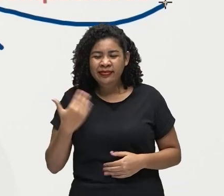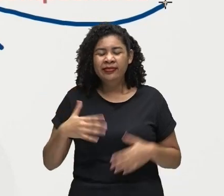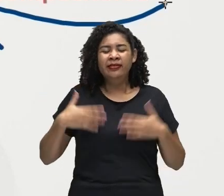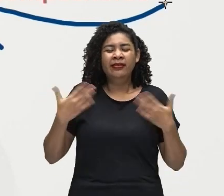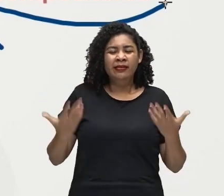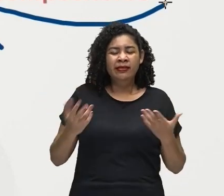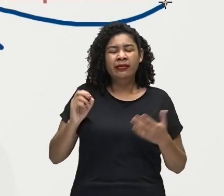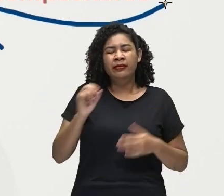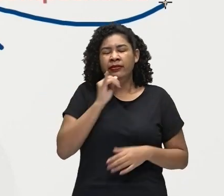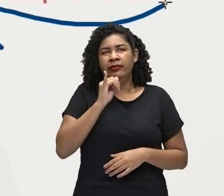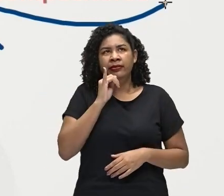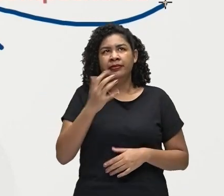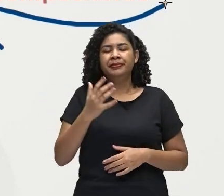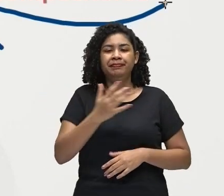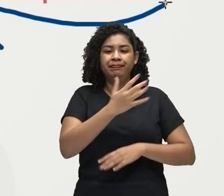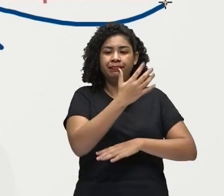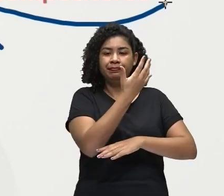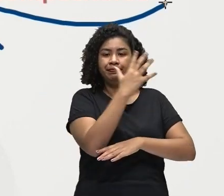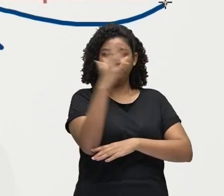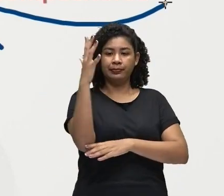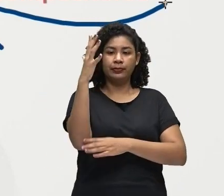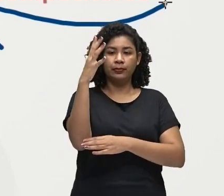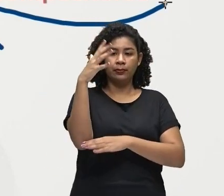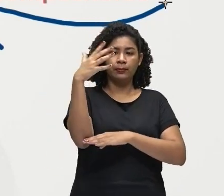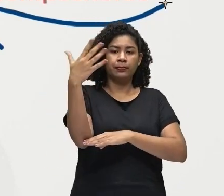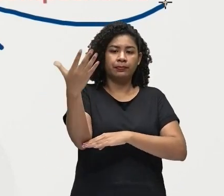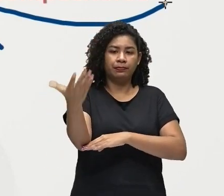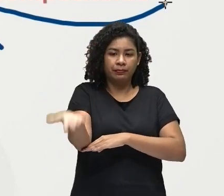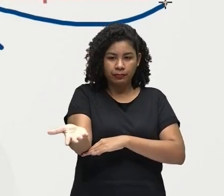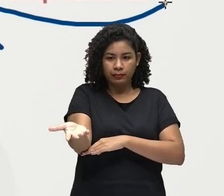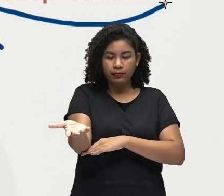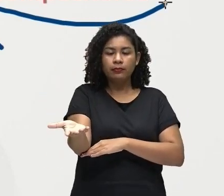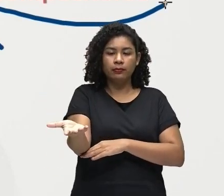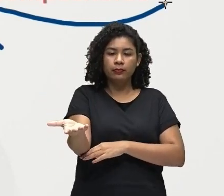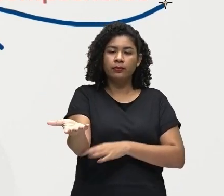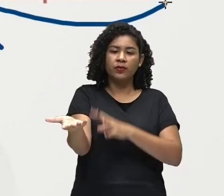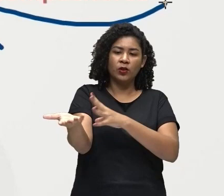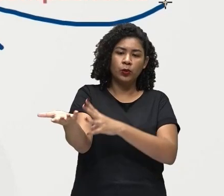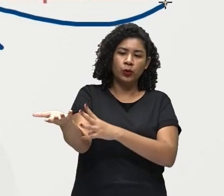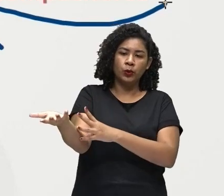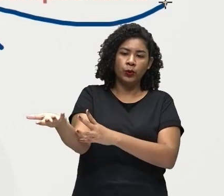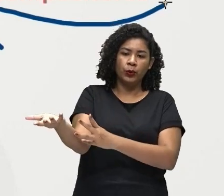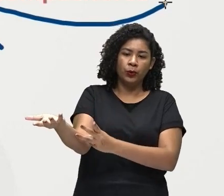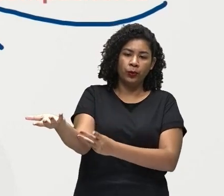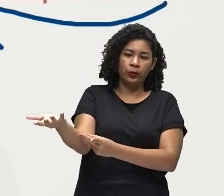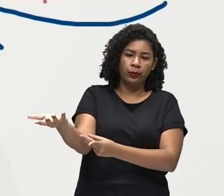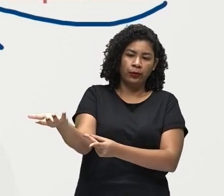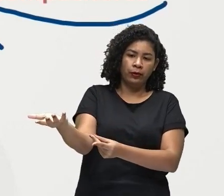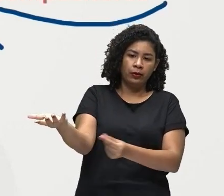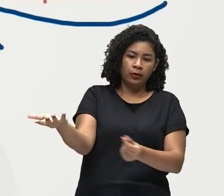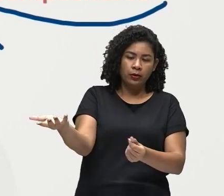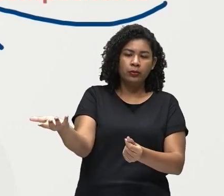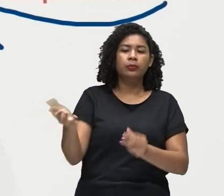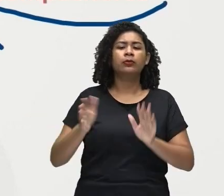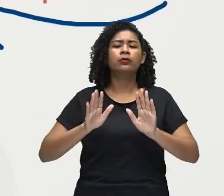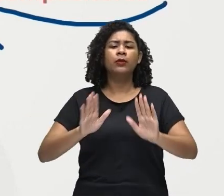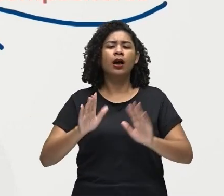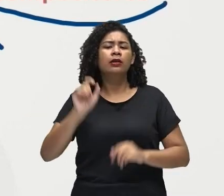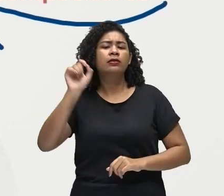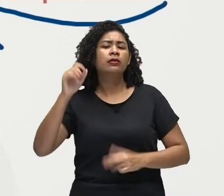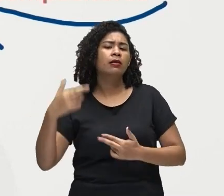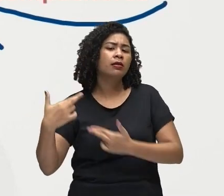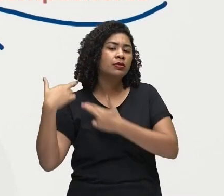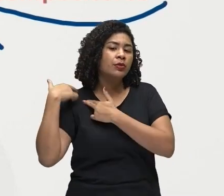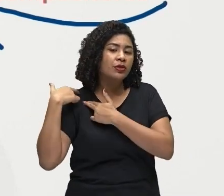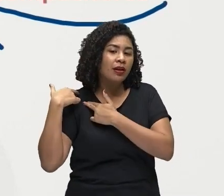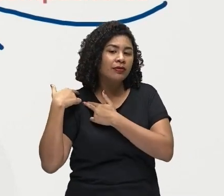Um tronco de árvore que caiu ali na natureza, ele vai entrar em decomposição. E quem vai atuar nisso são os seres